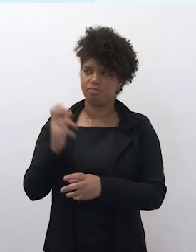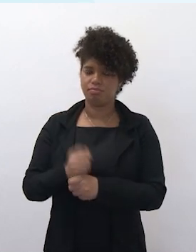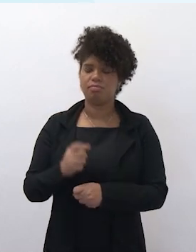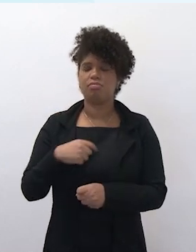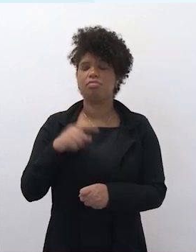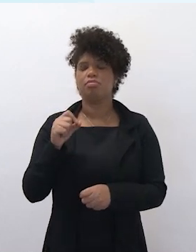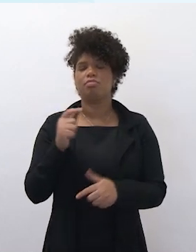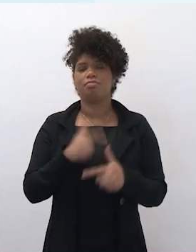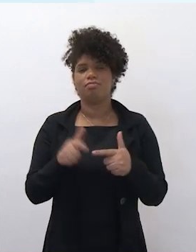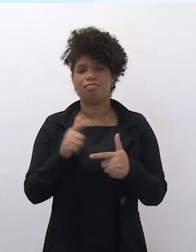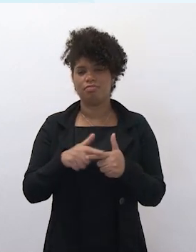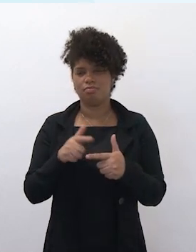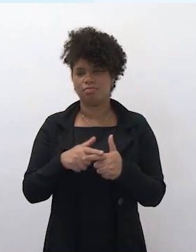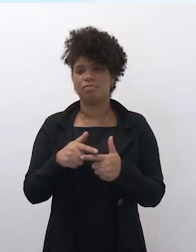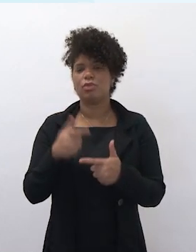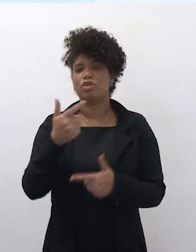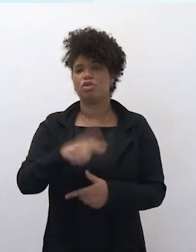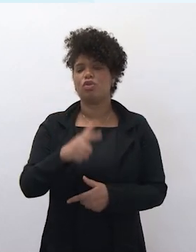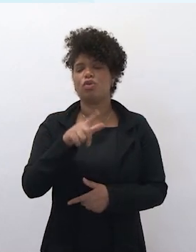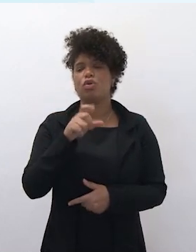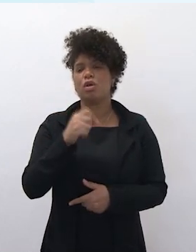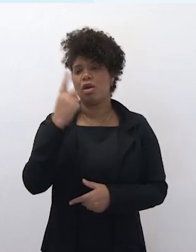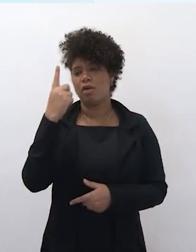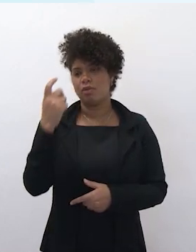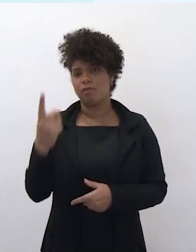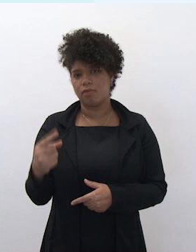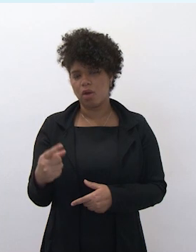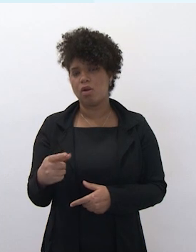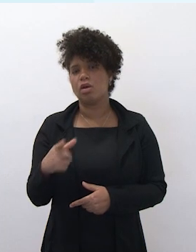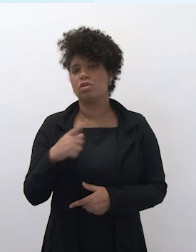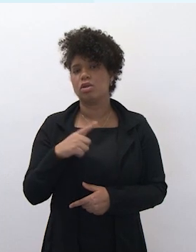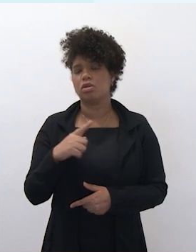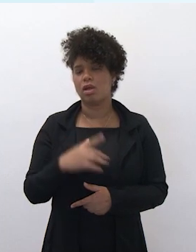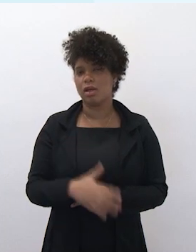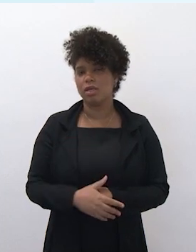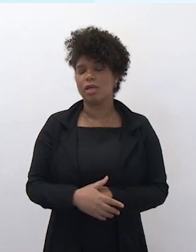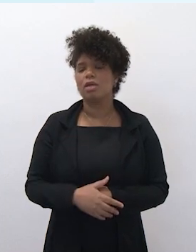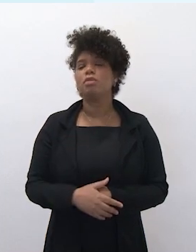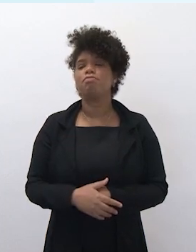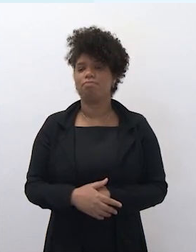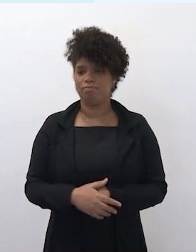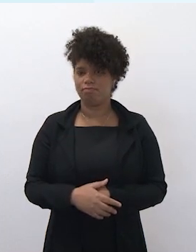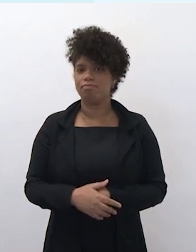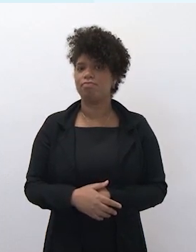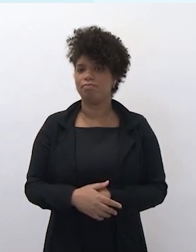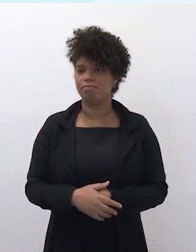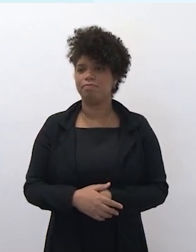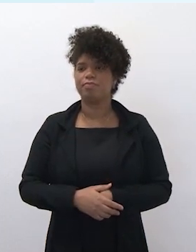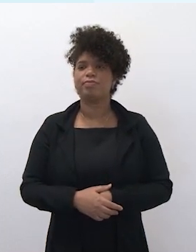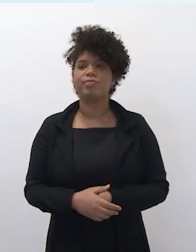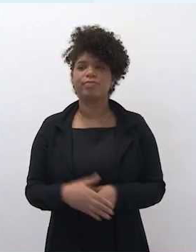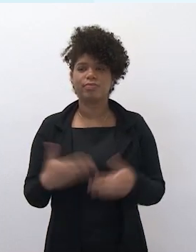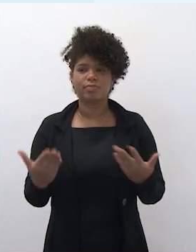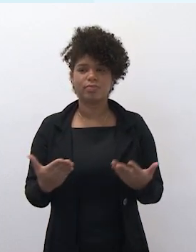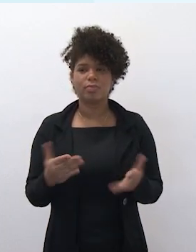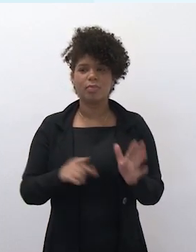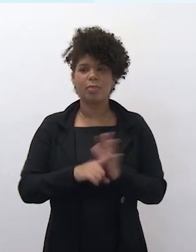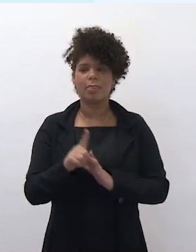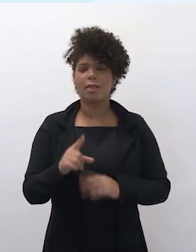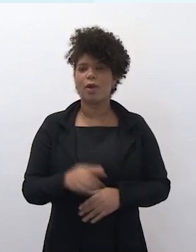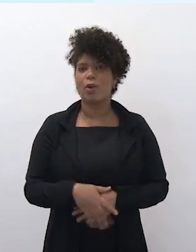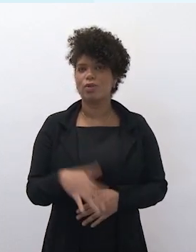problemas persistentes de violência urbana, desemprego e analfabetismo. Então, pessoal, essa é a pergunta de R$1